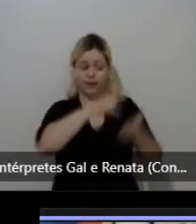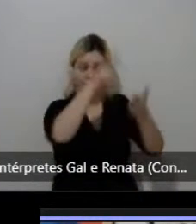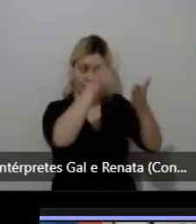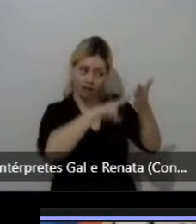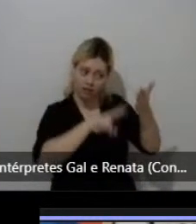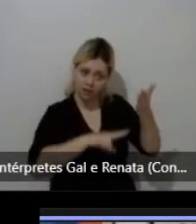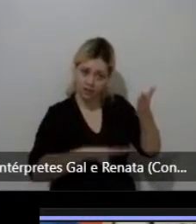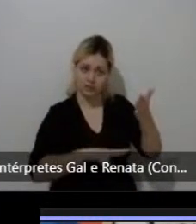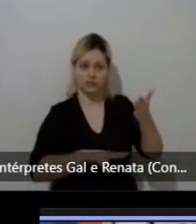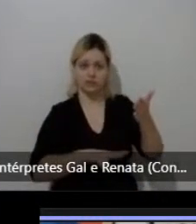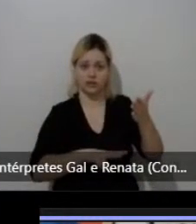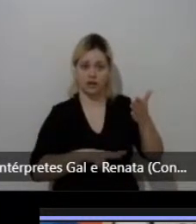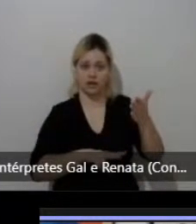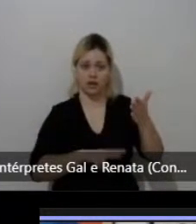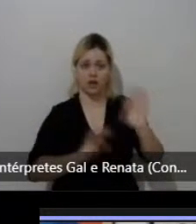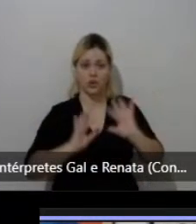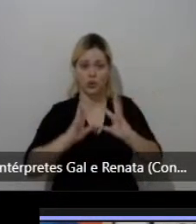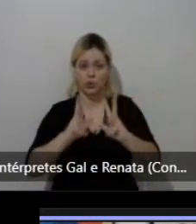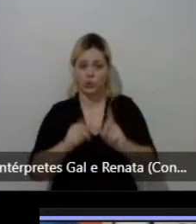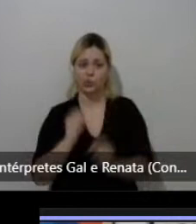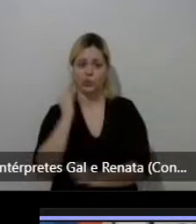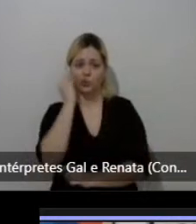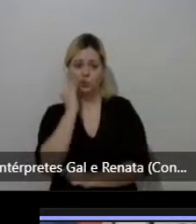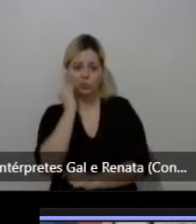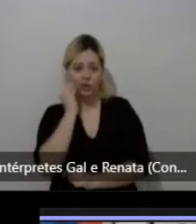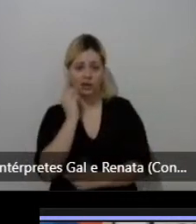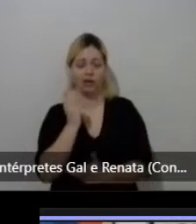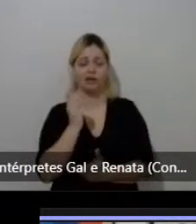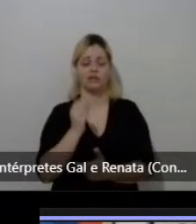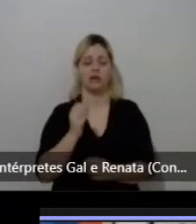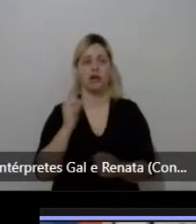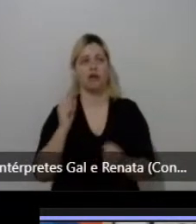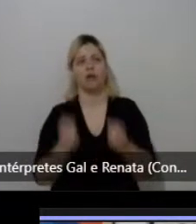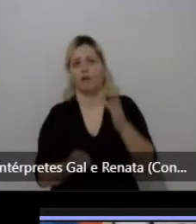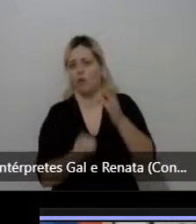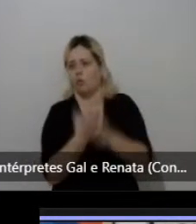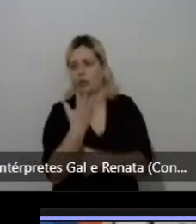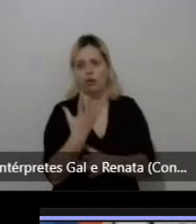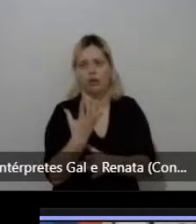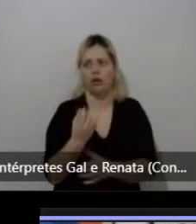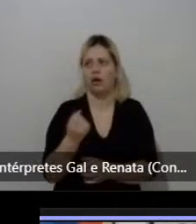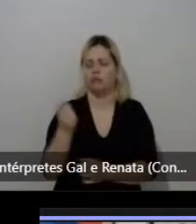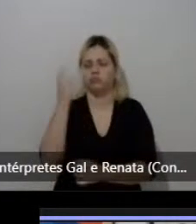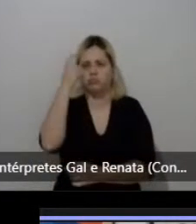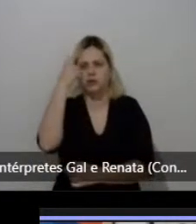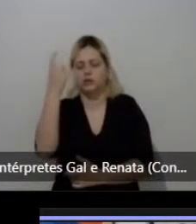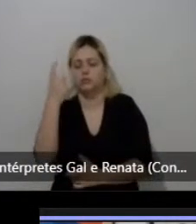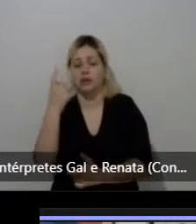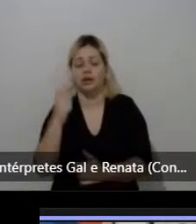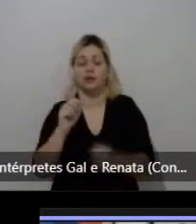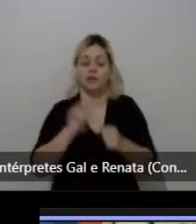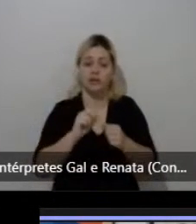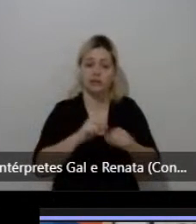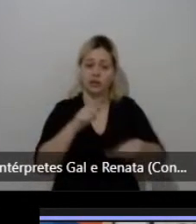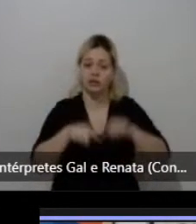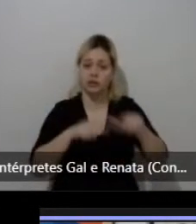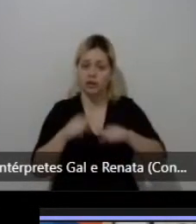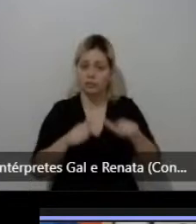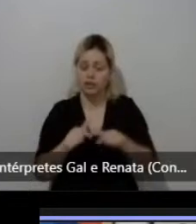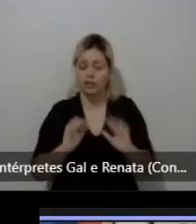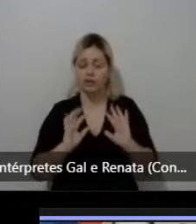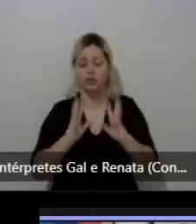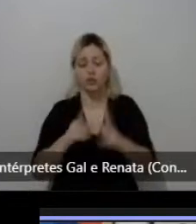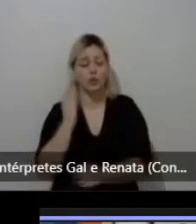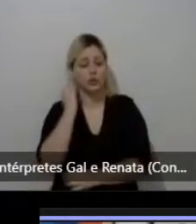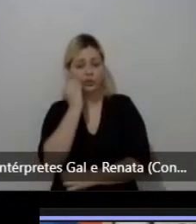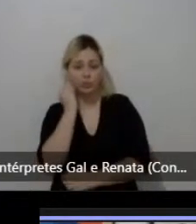isso, a gente só vai conseguir articular, criar conceitos, sistematizar a partir da leitura de experiências,